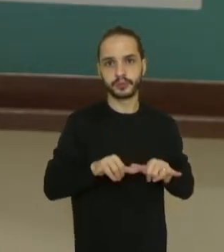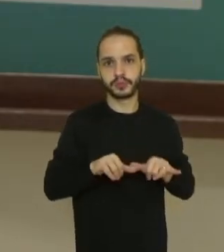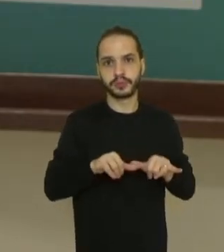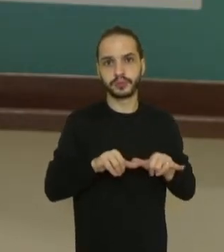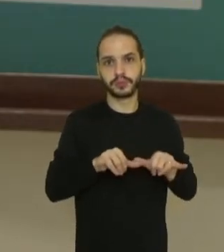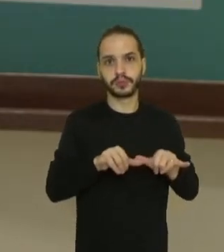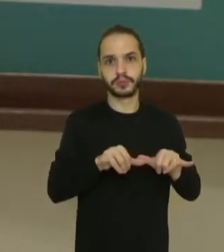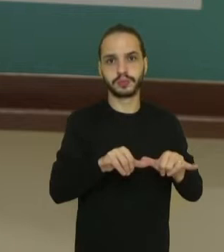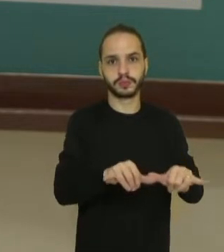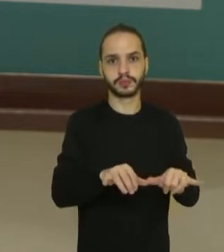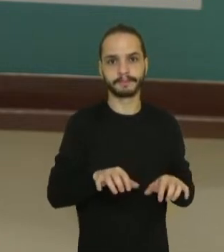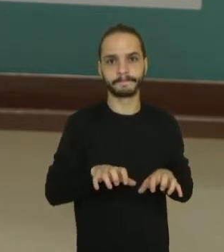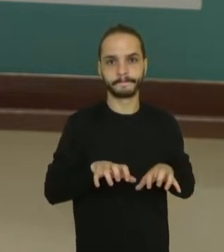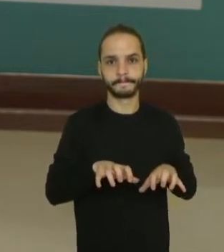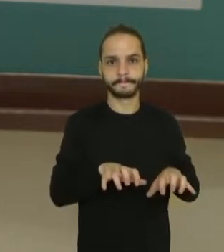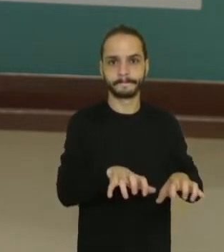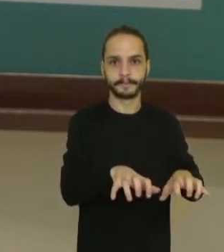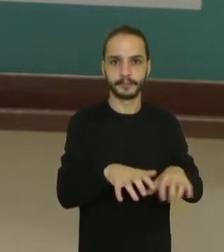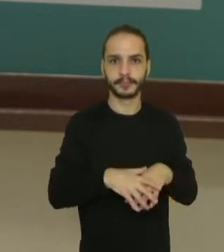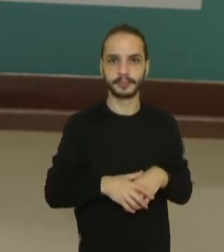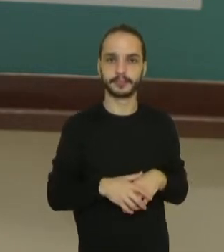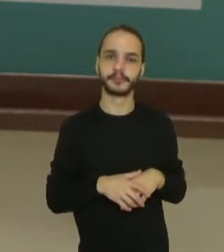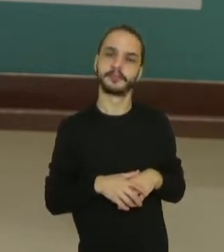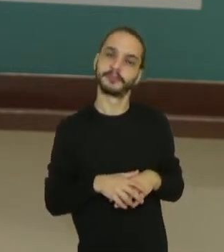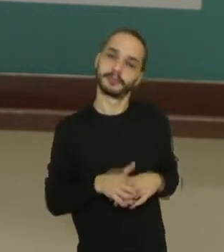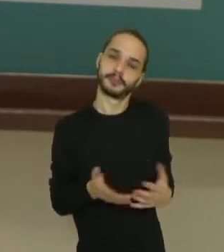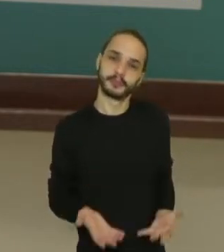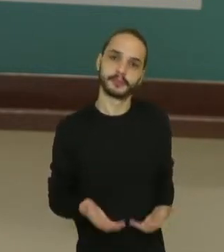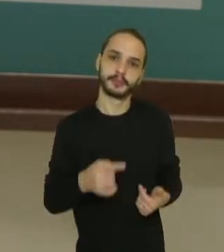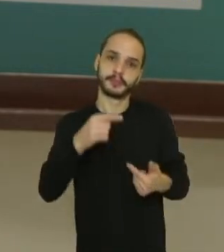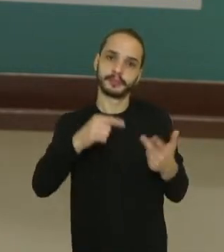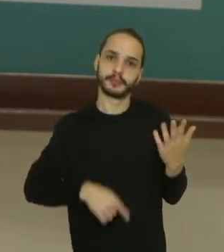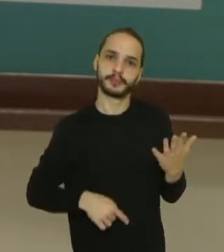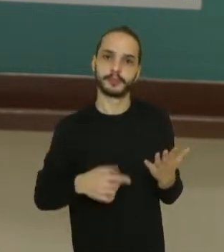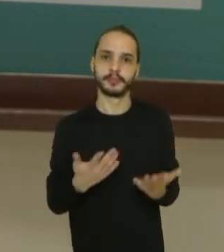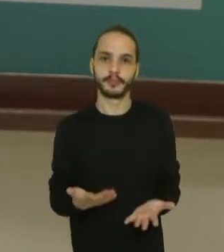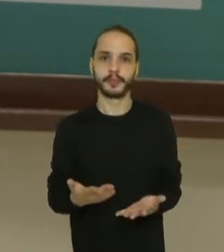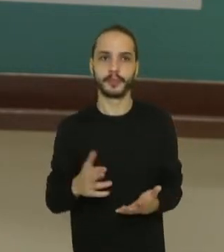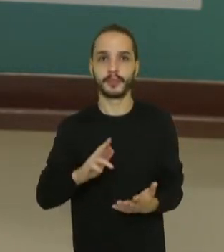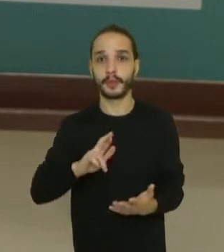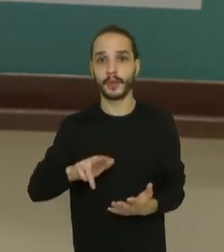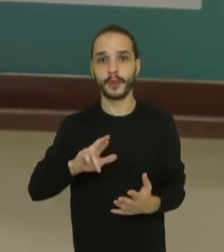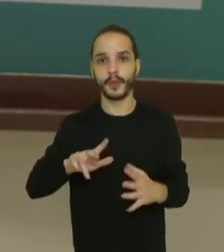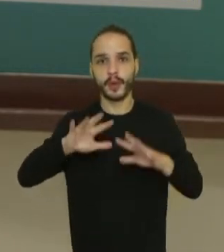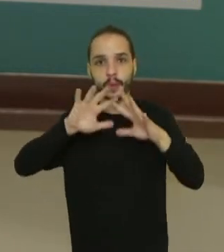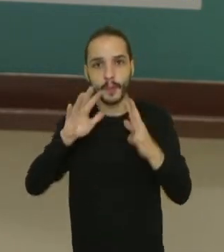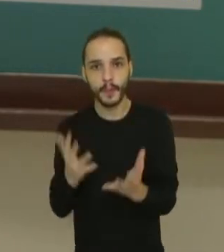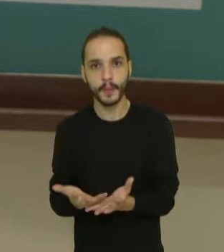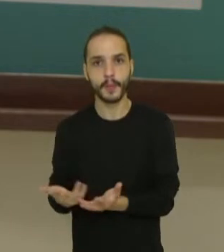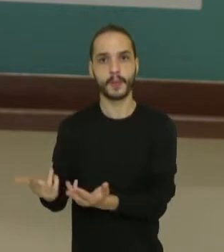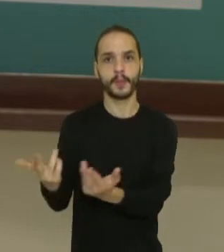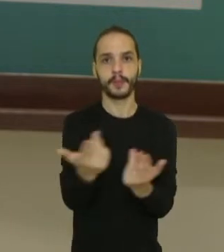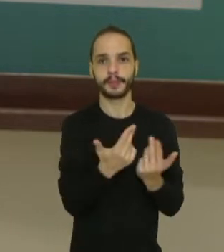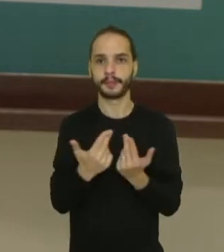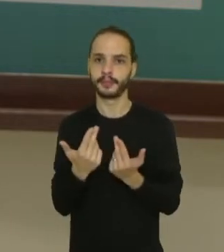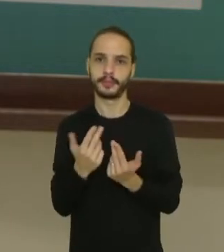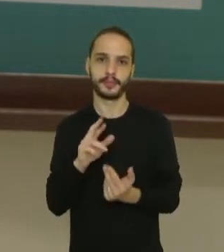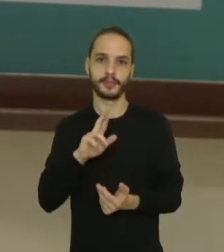empregos, dentre outras coisas mais, ok? Muito bem, então isso aí não foi homogêneo, esse processo aí de